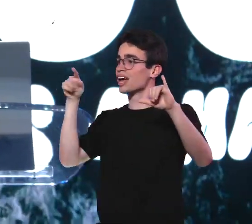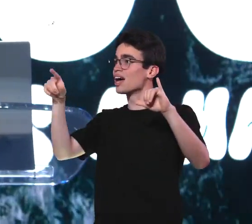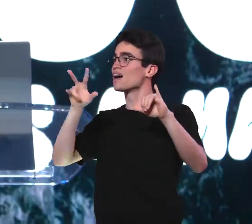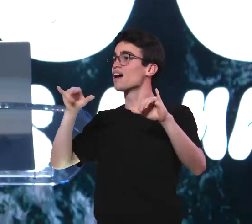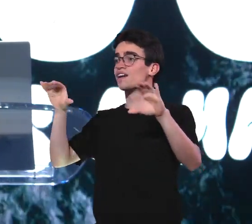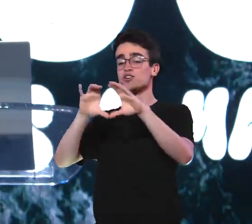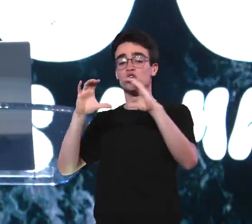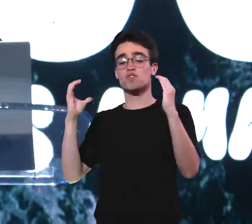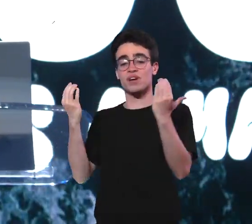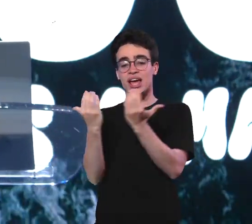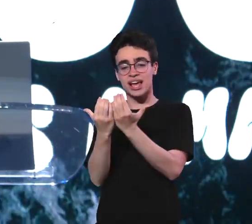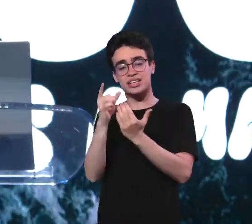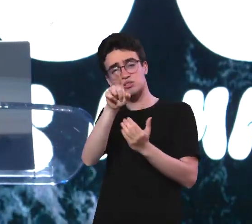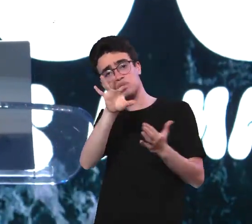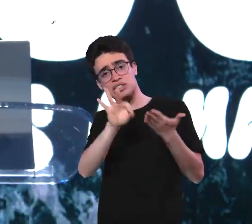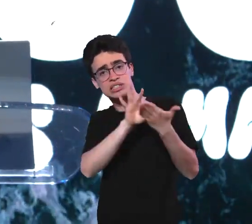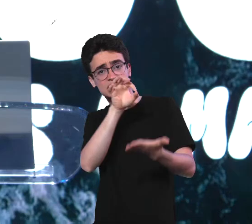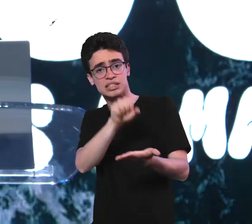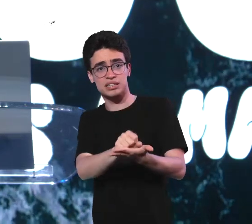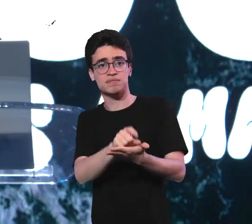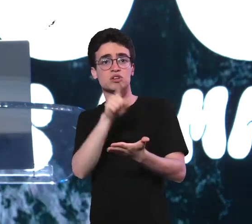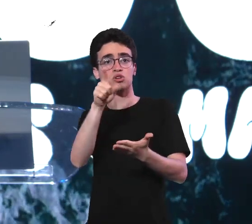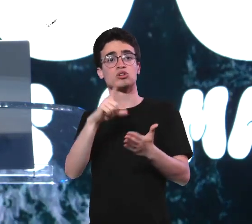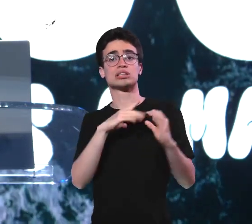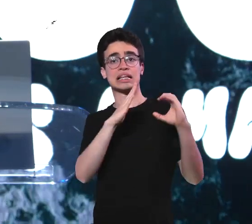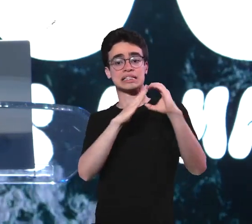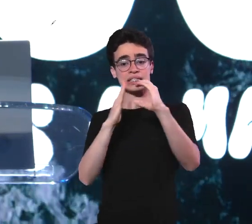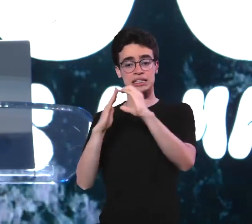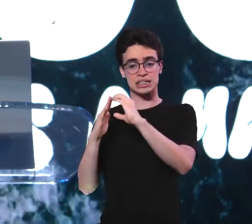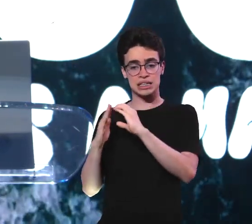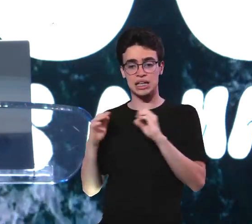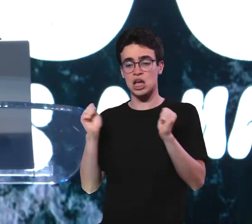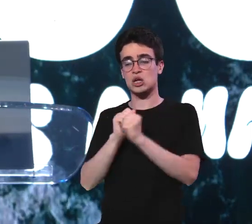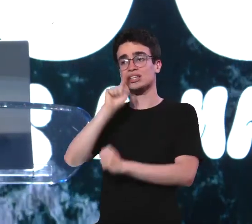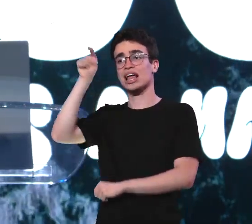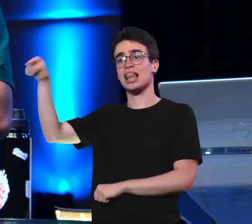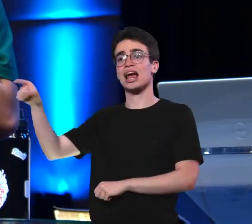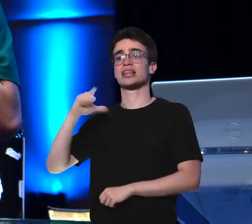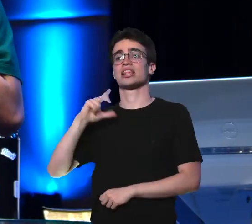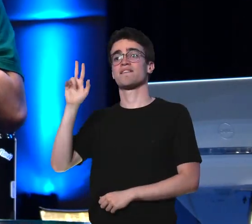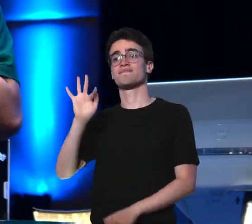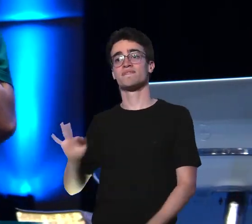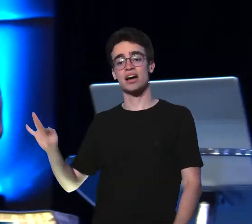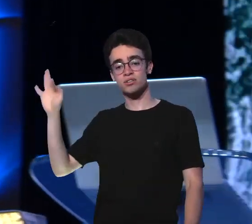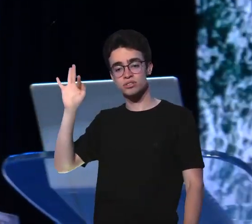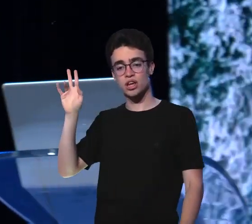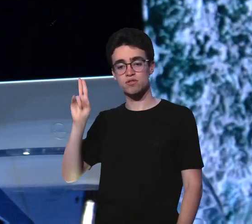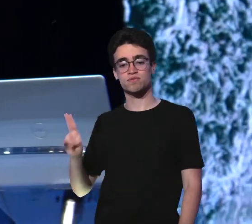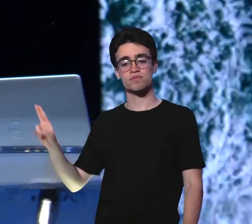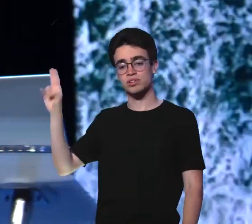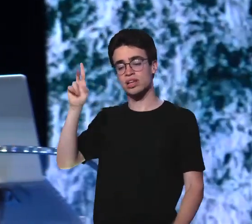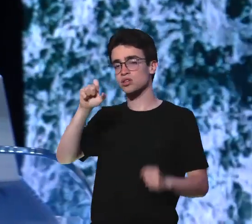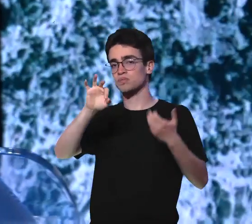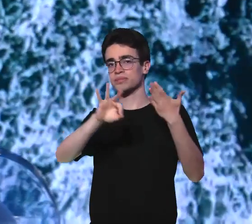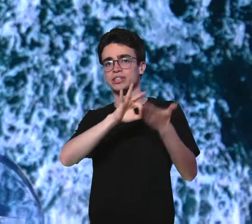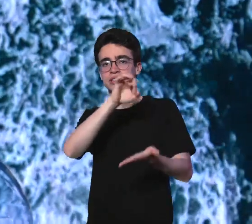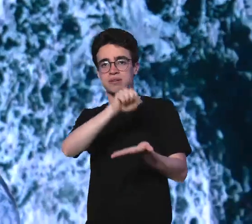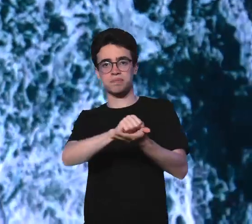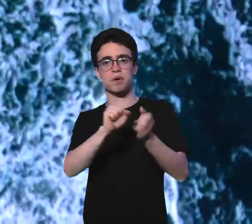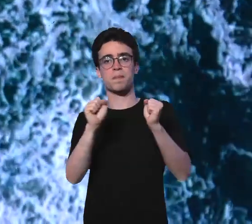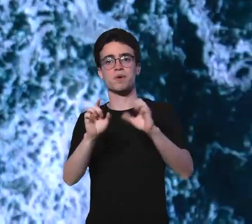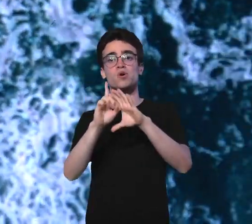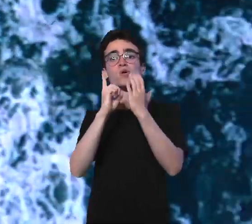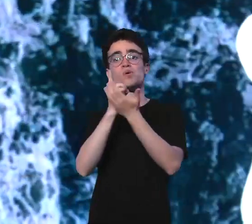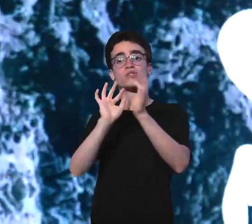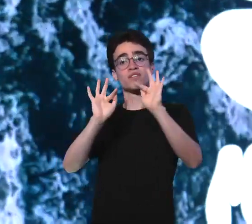uma conferência, se você quer se inscrever, você que tem pequenos grupos nas universidades, na sua escola, se inscreve lá no final do culto,